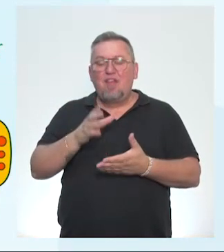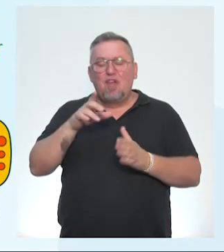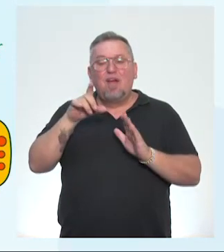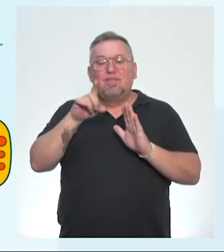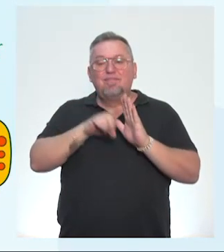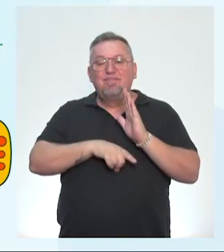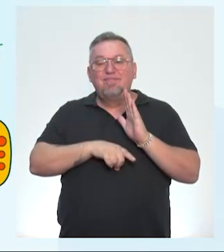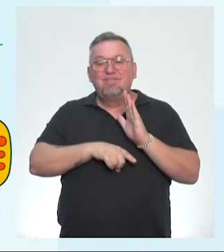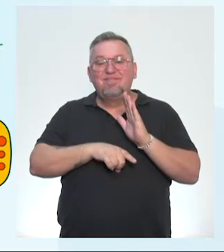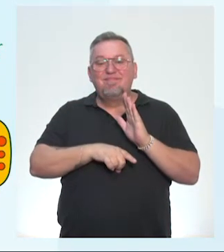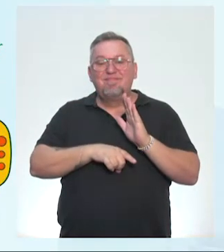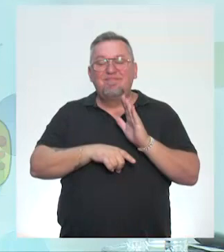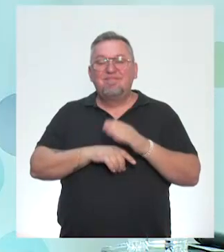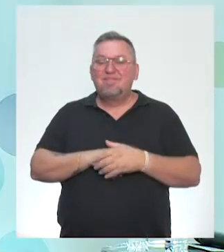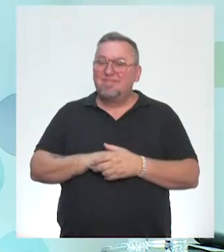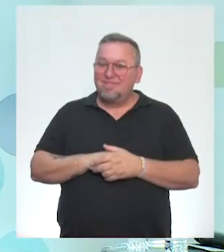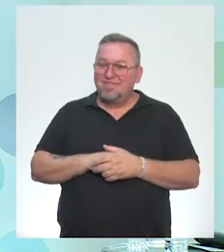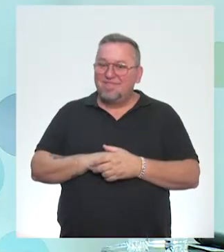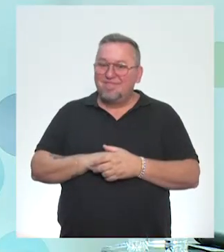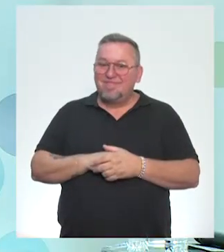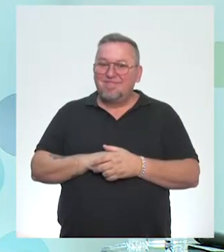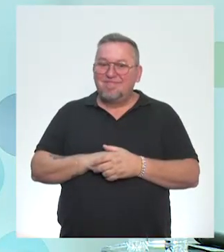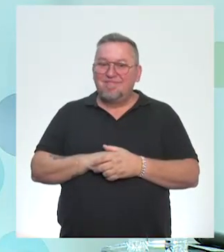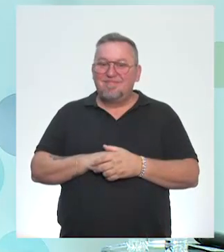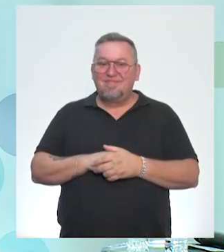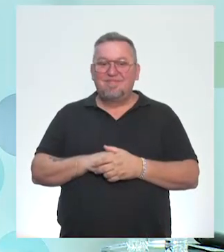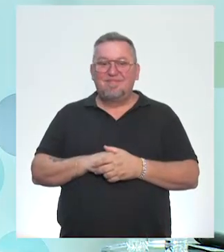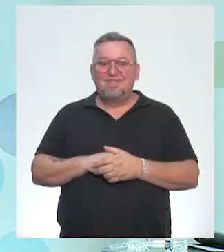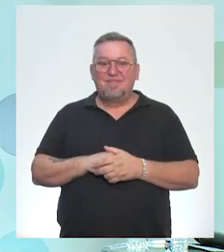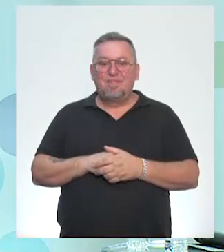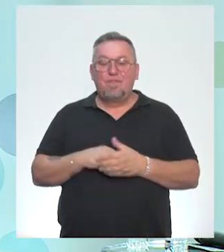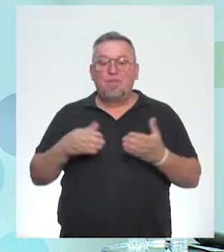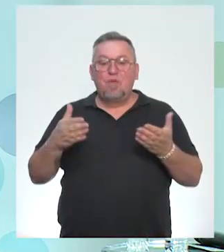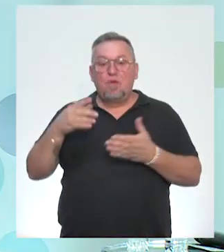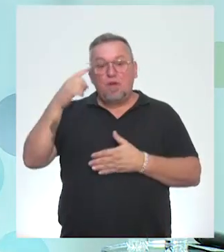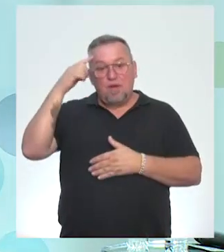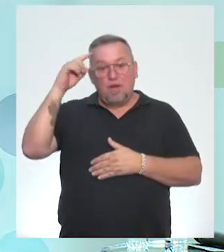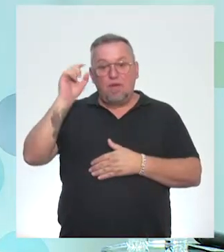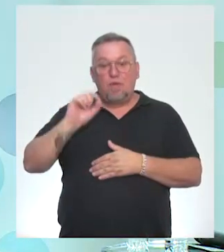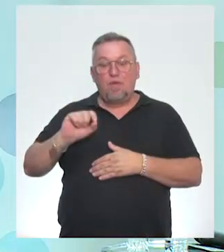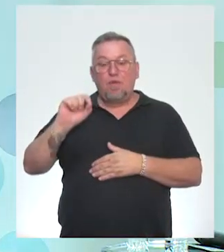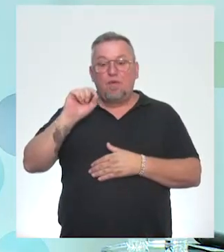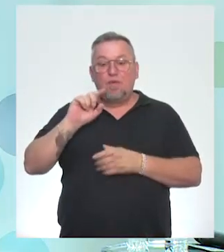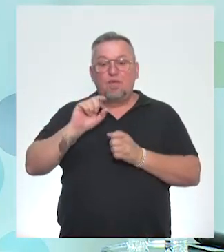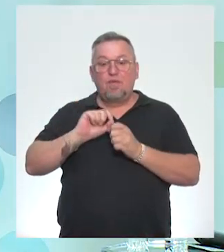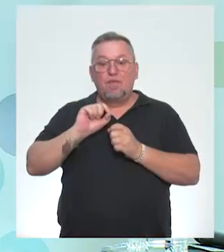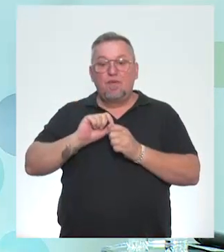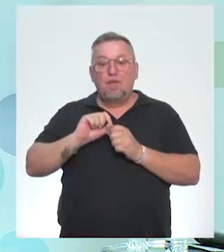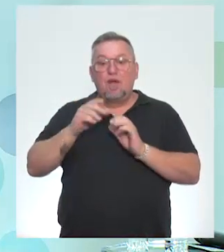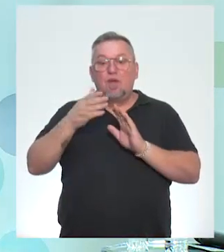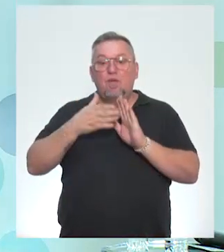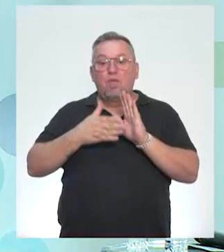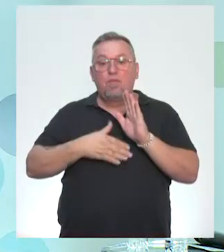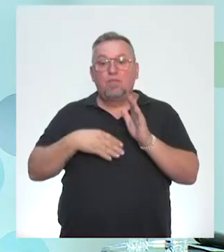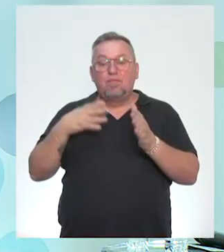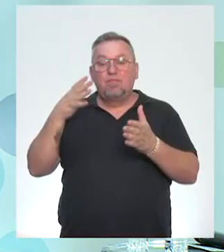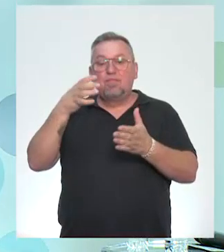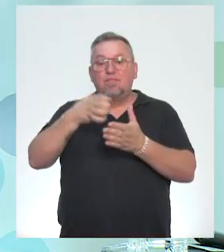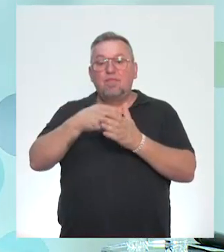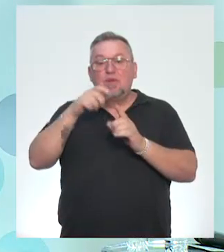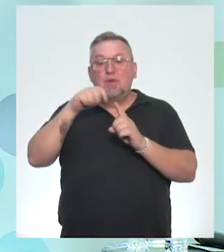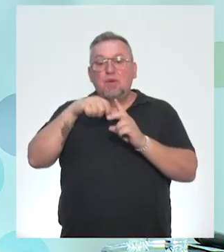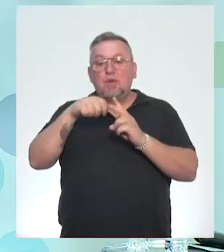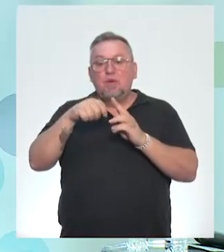o referido desconto. Tudo bem, Vi? Tudo bem. Beleza, então. A ideia aqui, ó, e aí a gente vai fazer a proposta do pagamento a prazo. Você vai perceber